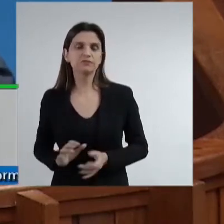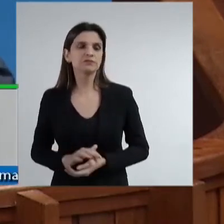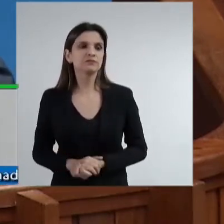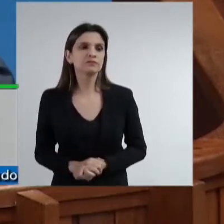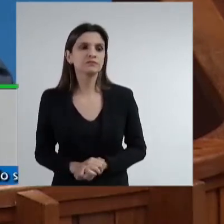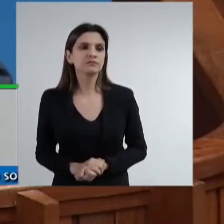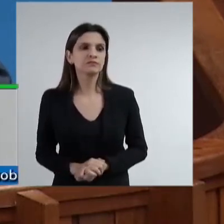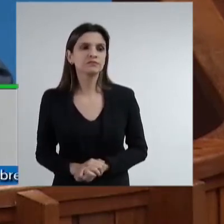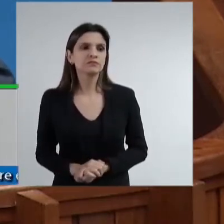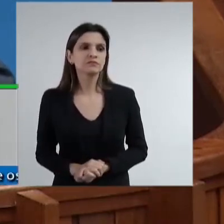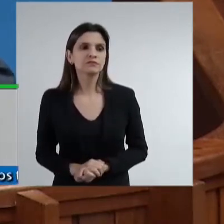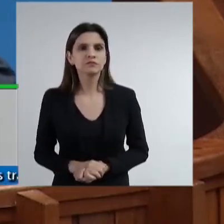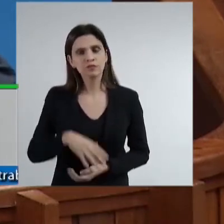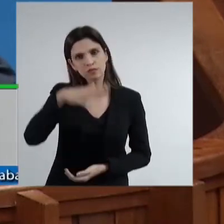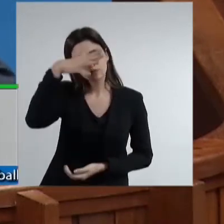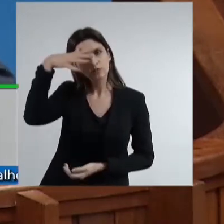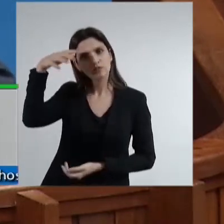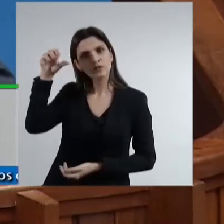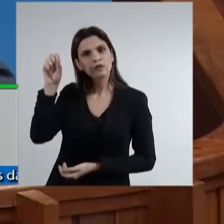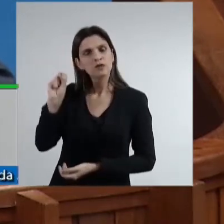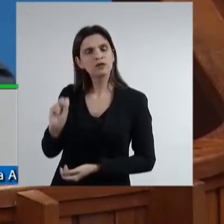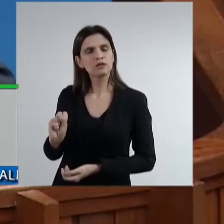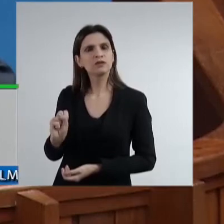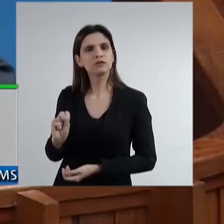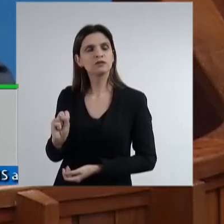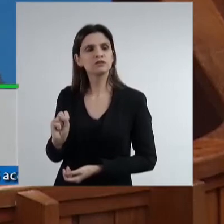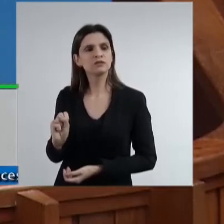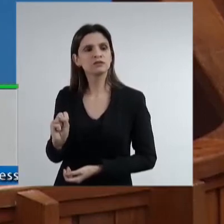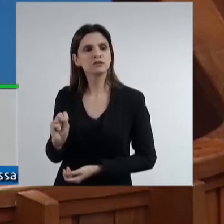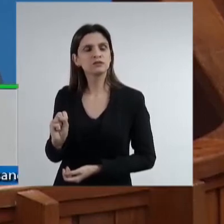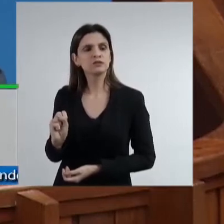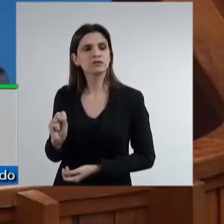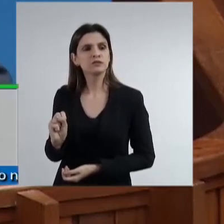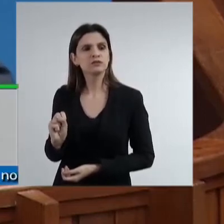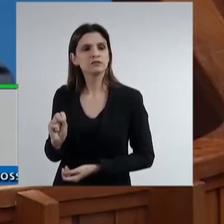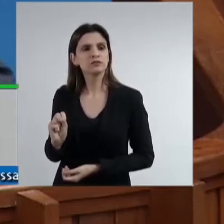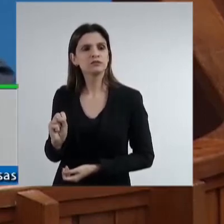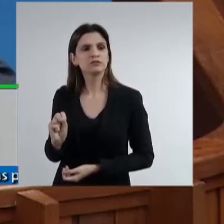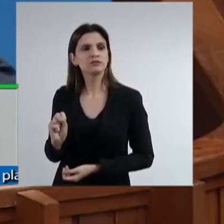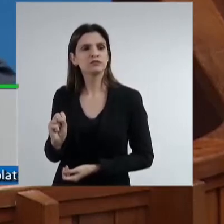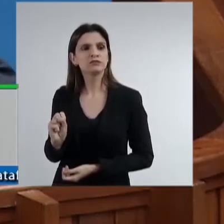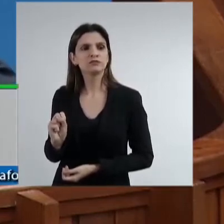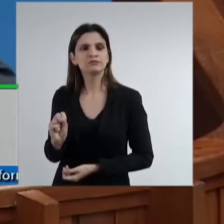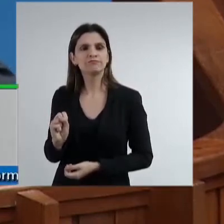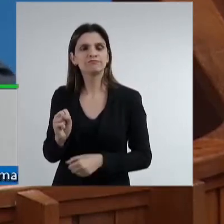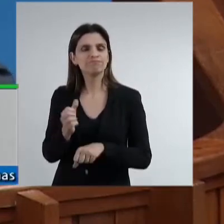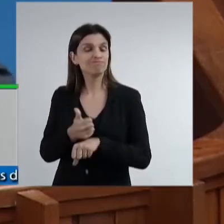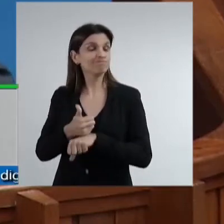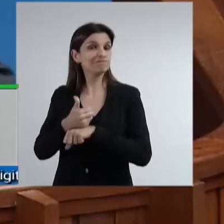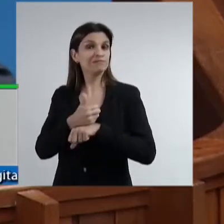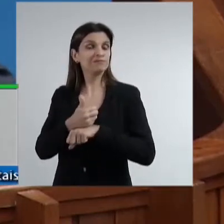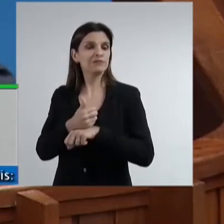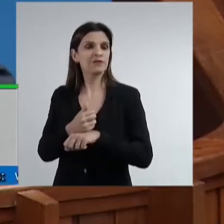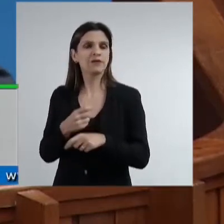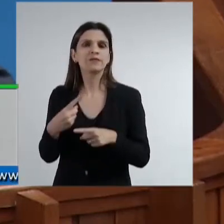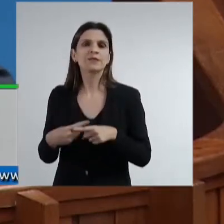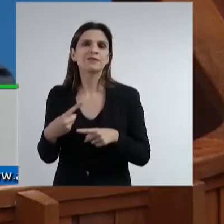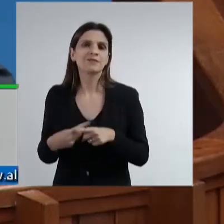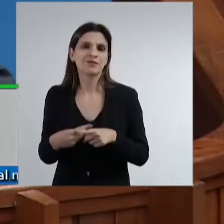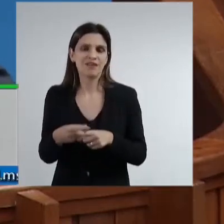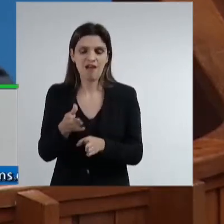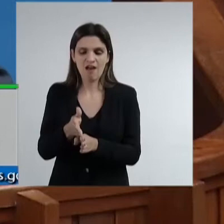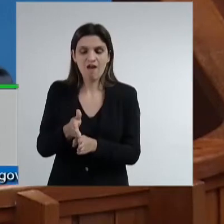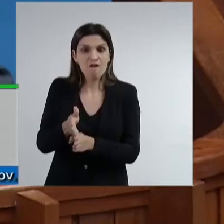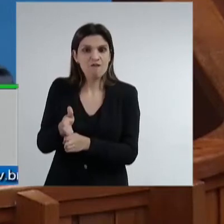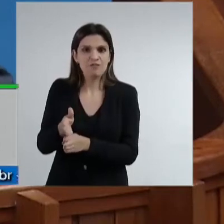Cabalmi, Mato Grosso do Sul como um estado privilegiado, porque tem 2 fronteiras, e vai